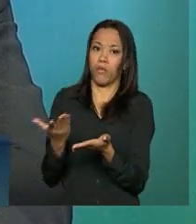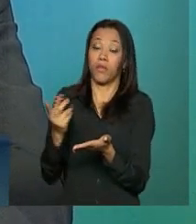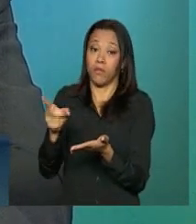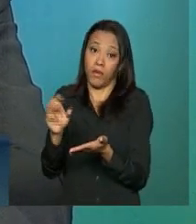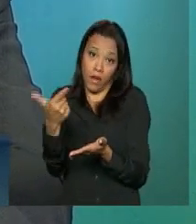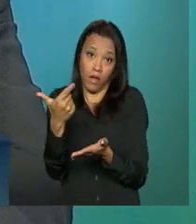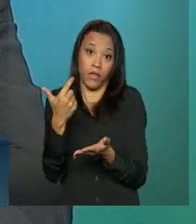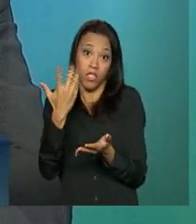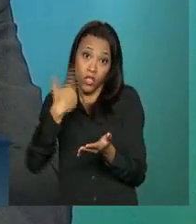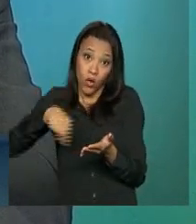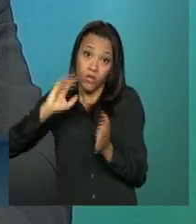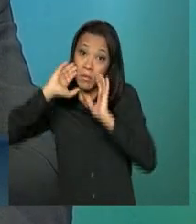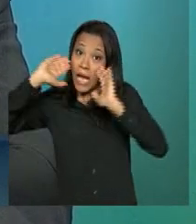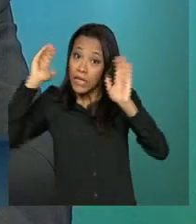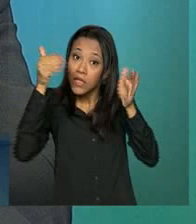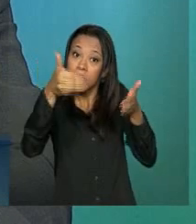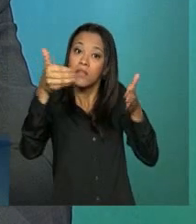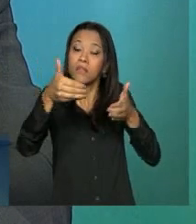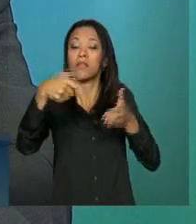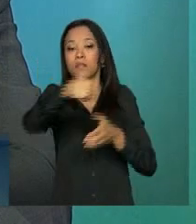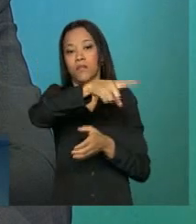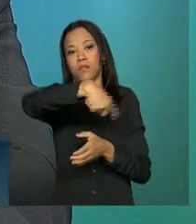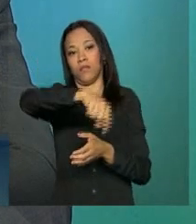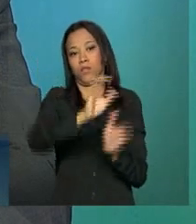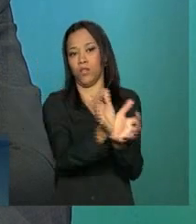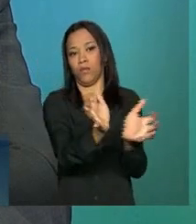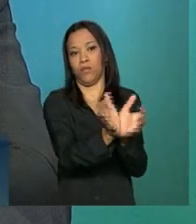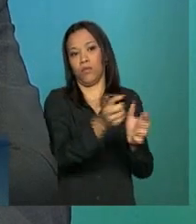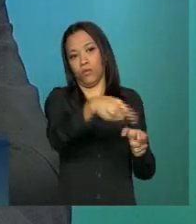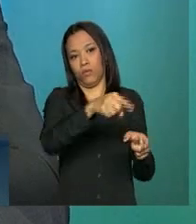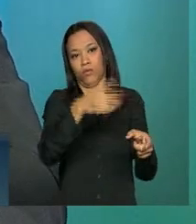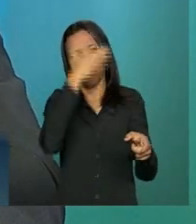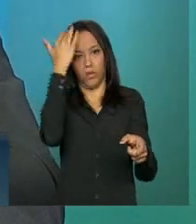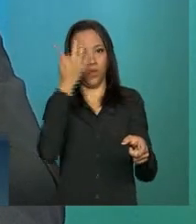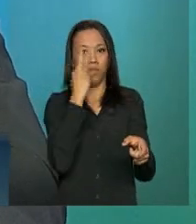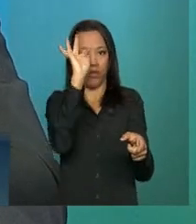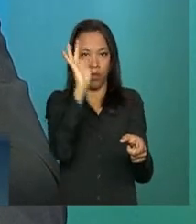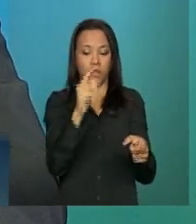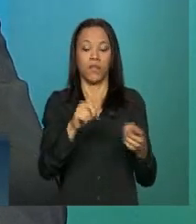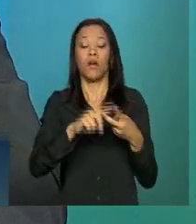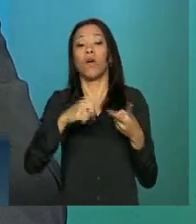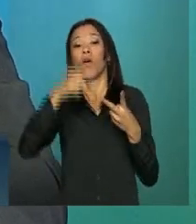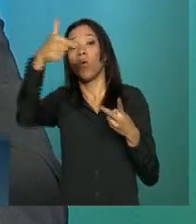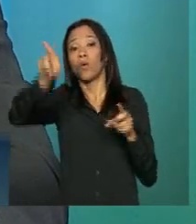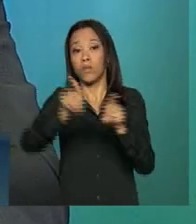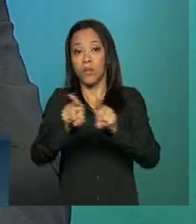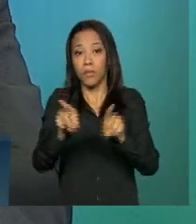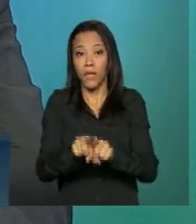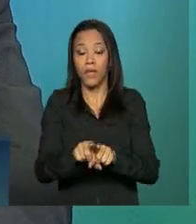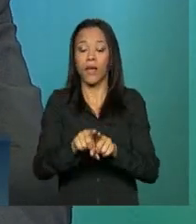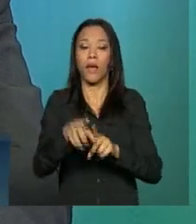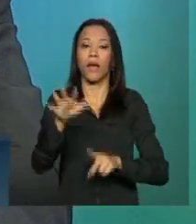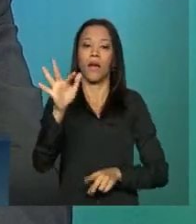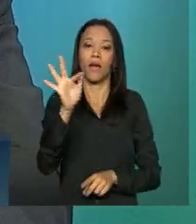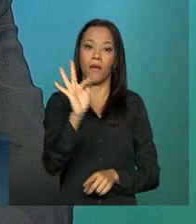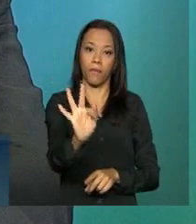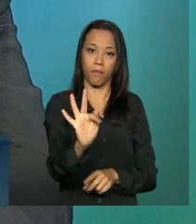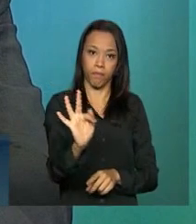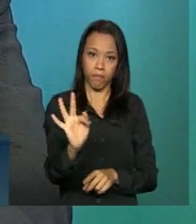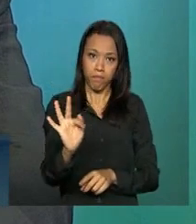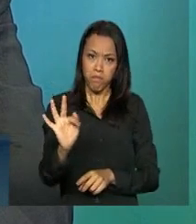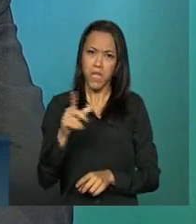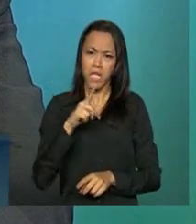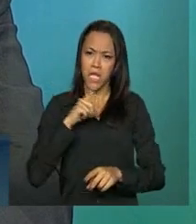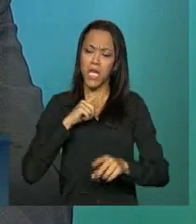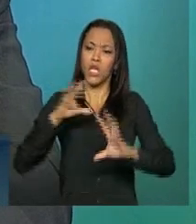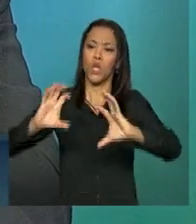importantes do negócio de seguros da Caixa, exatamente a FNAE, né? Lá todo o grupo de